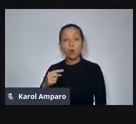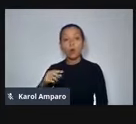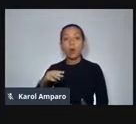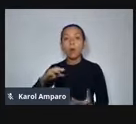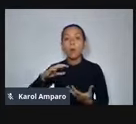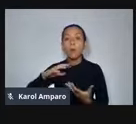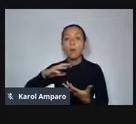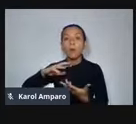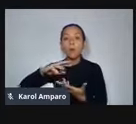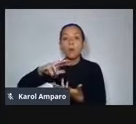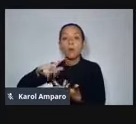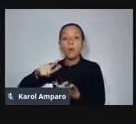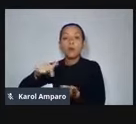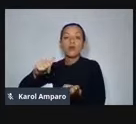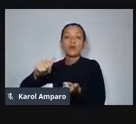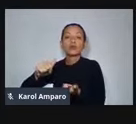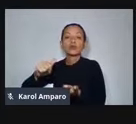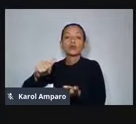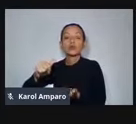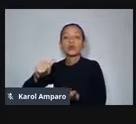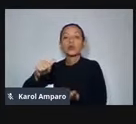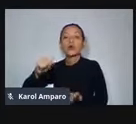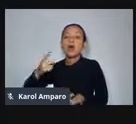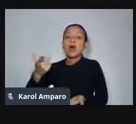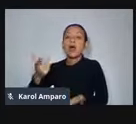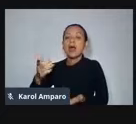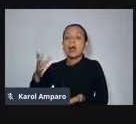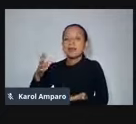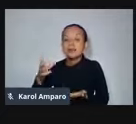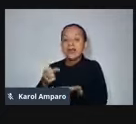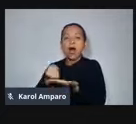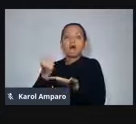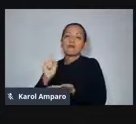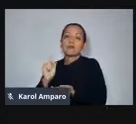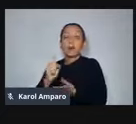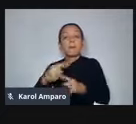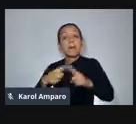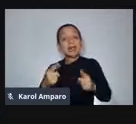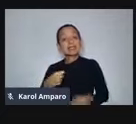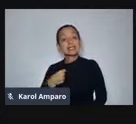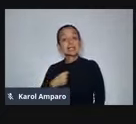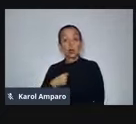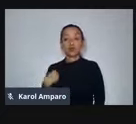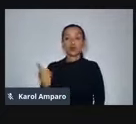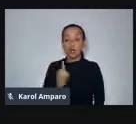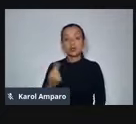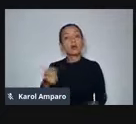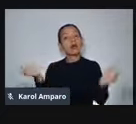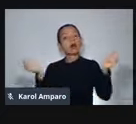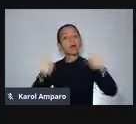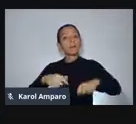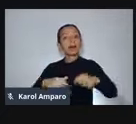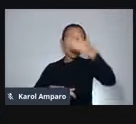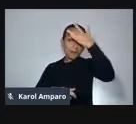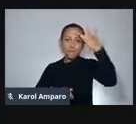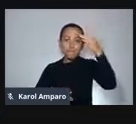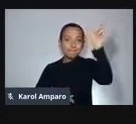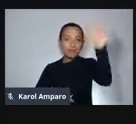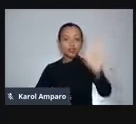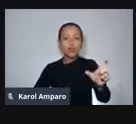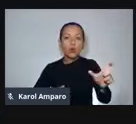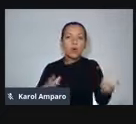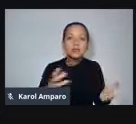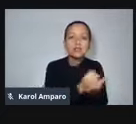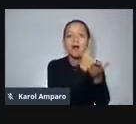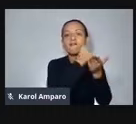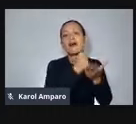sozinho salvo um, salvo alguém. Então, sempre, sempre, sempre, nós podemos